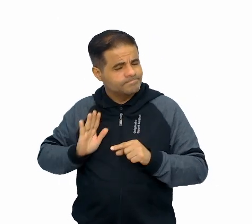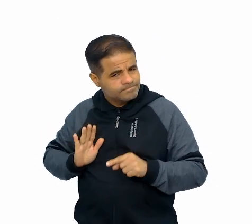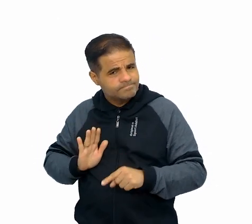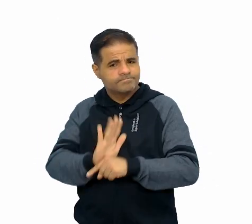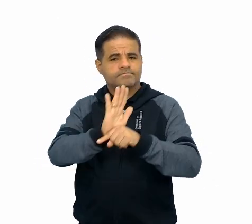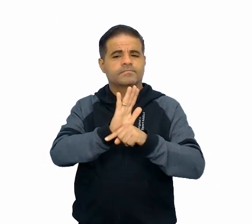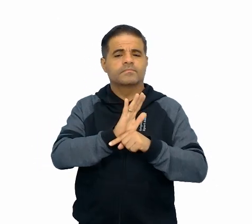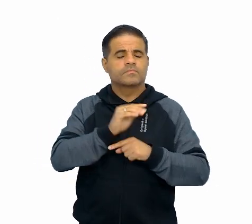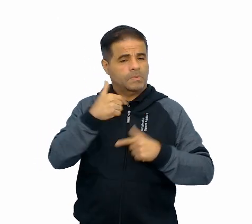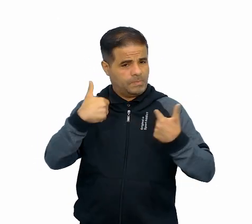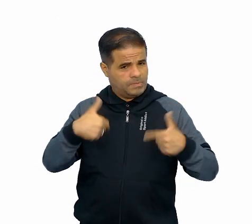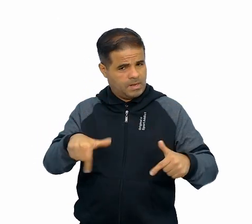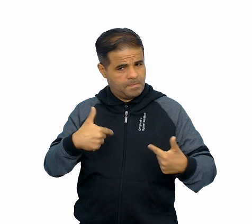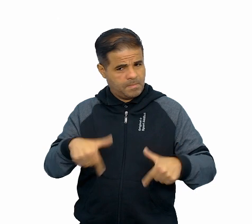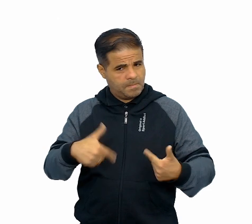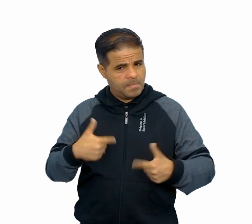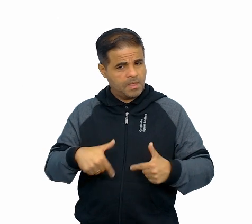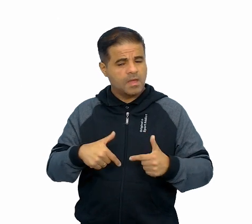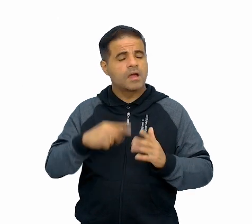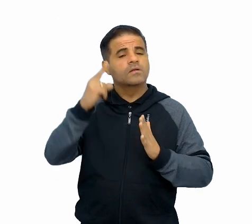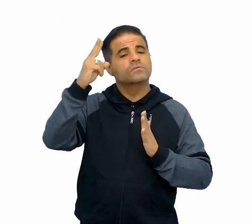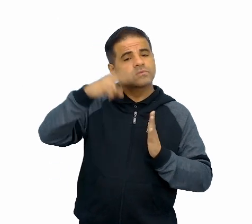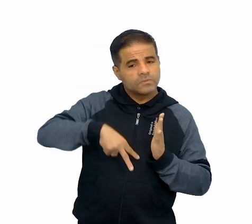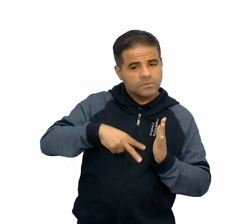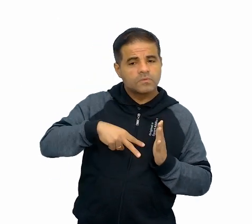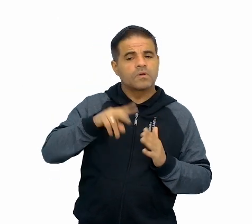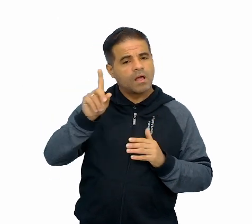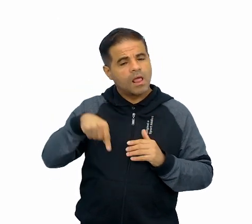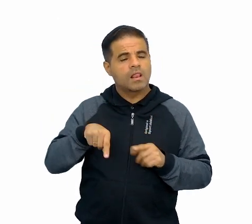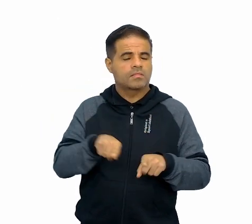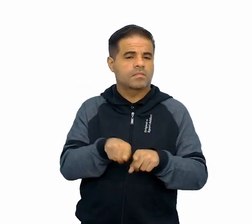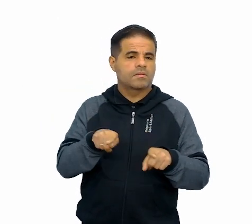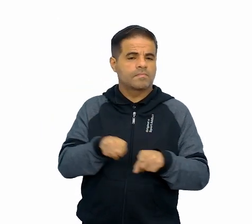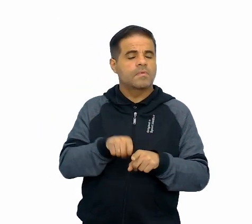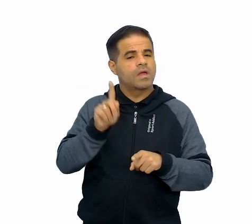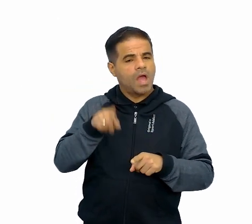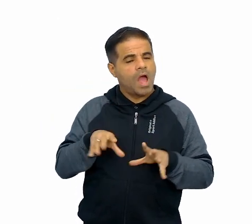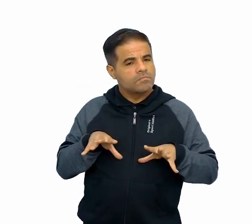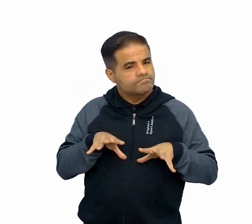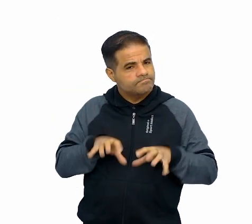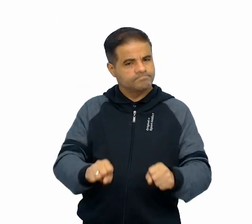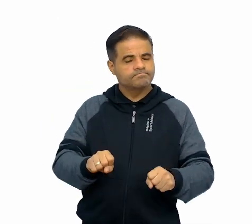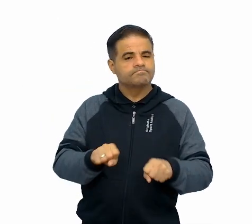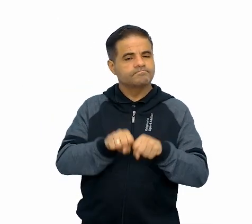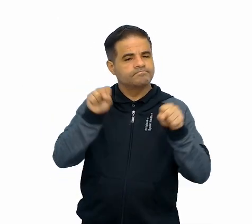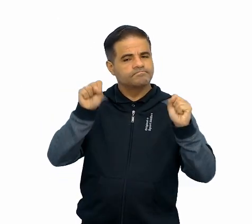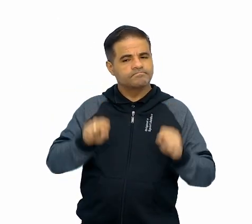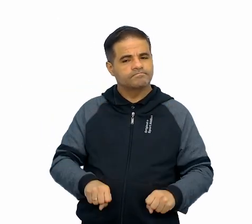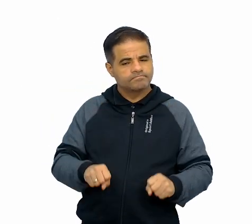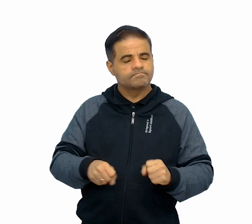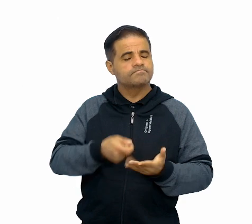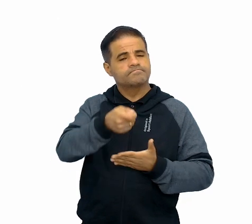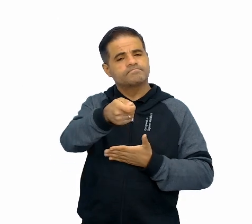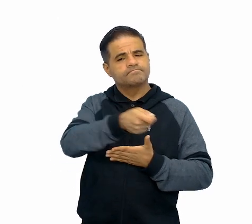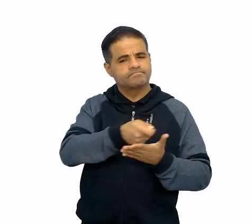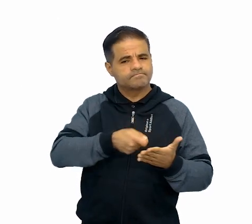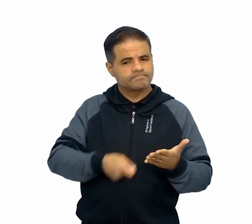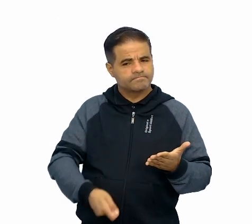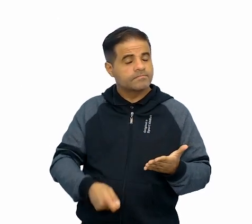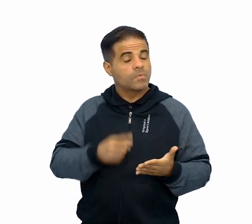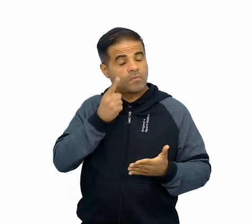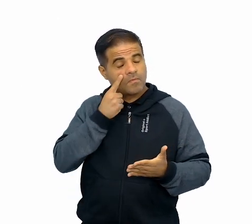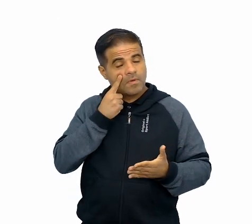favorecer tanto o trabalho com a leitura, quanto com a apropriação do sistema de escrita. Então, conforme